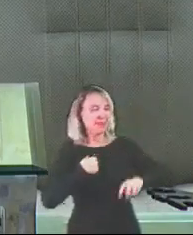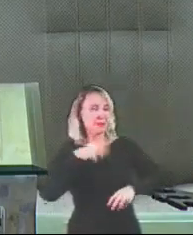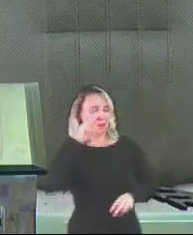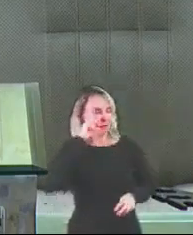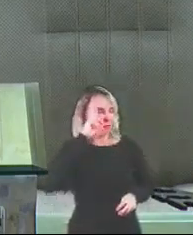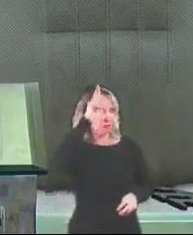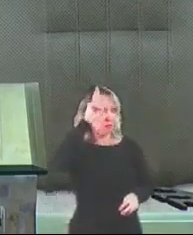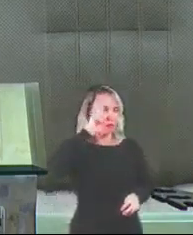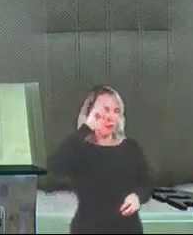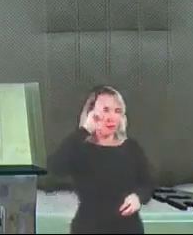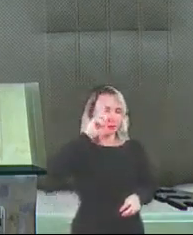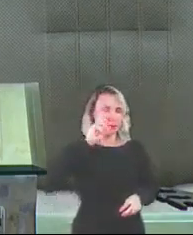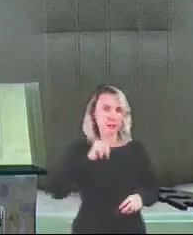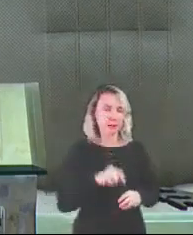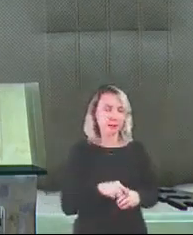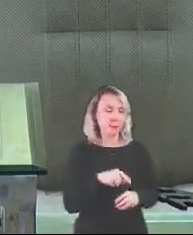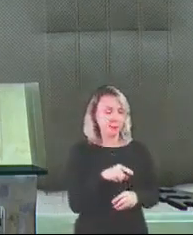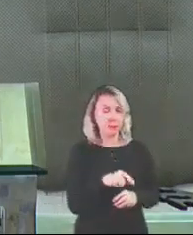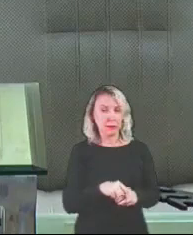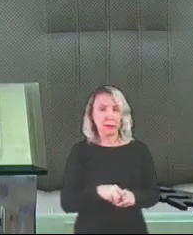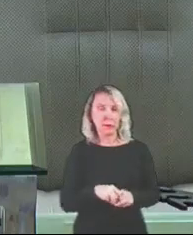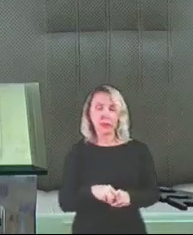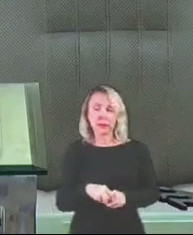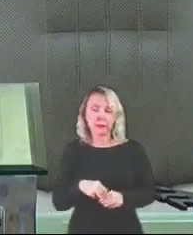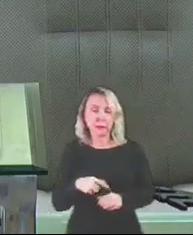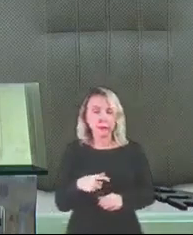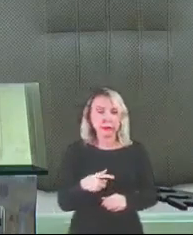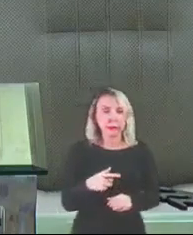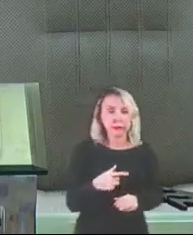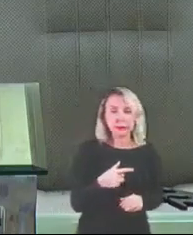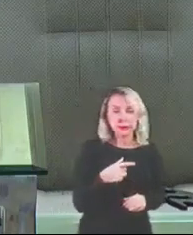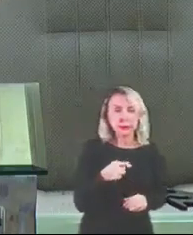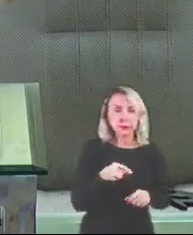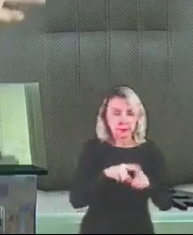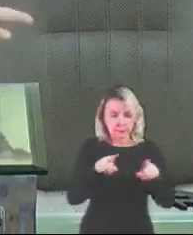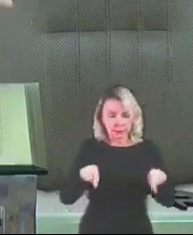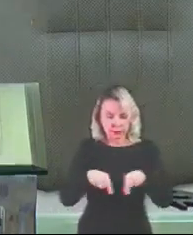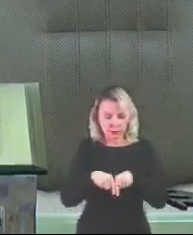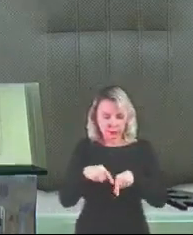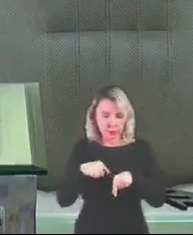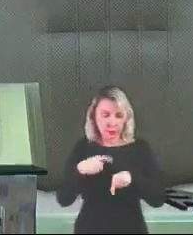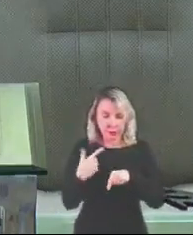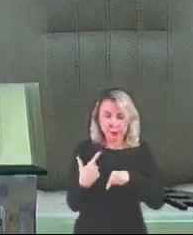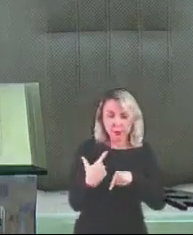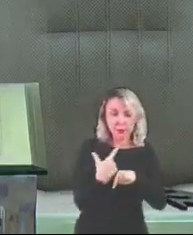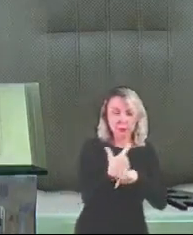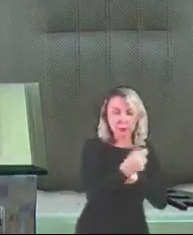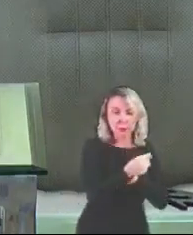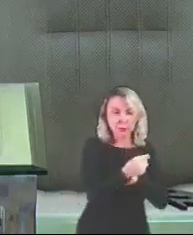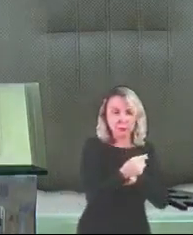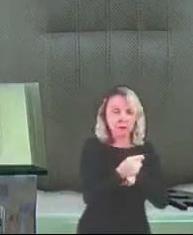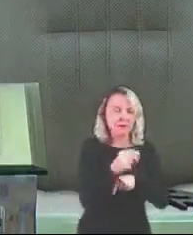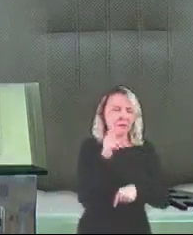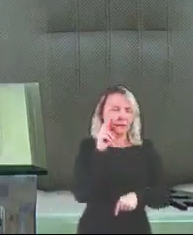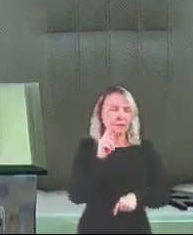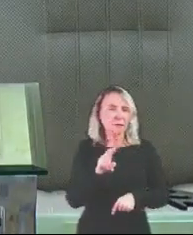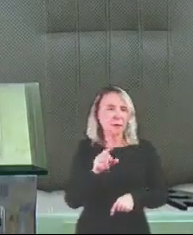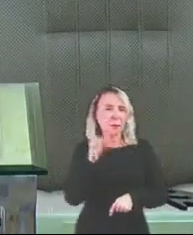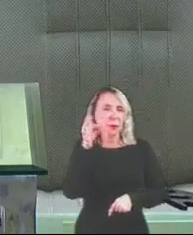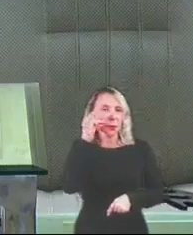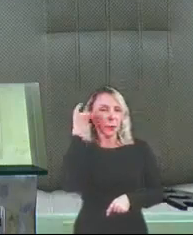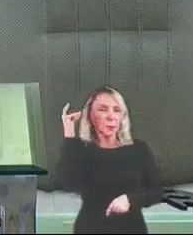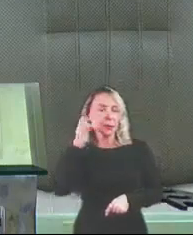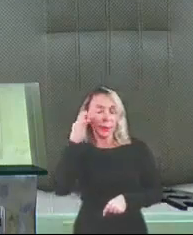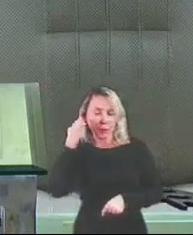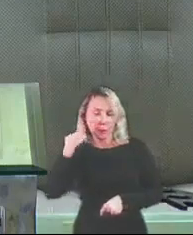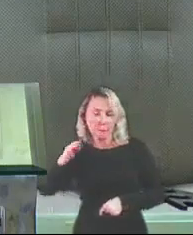quando saiu da sala, ele viu um rato passando na sala. E ele ficou preocupado porque não tinha rato na casa dele. E aí